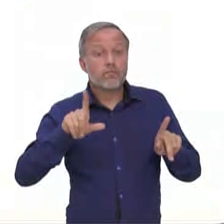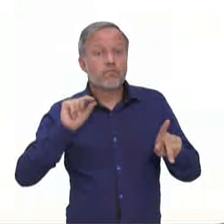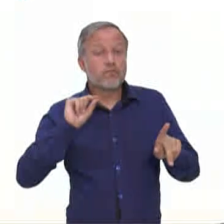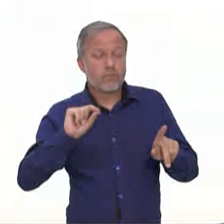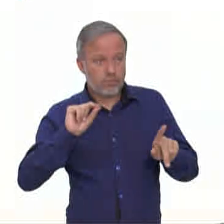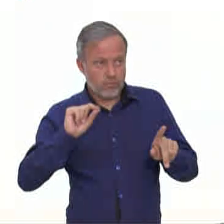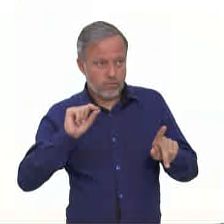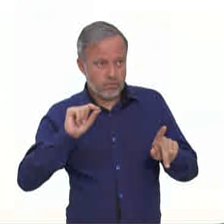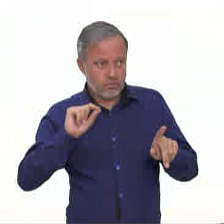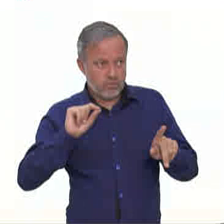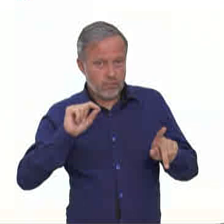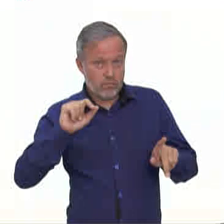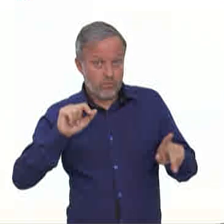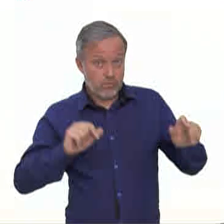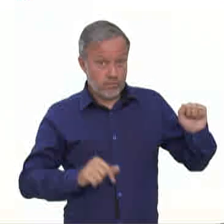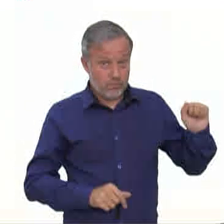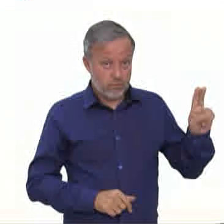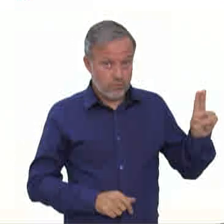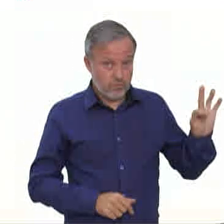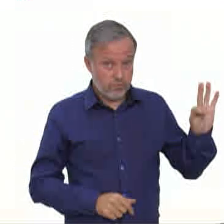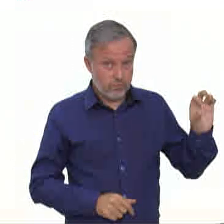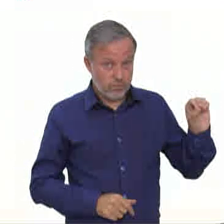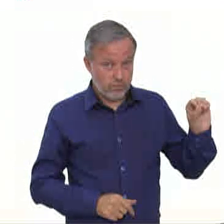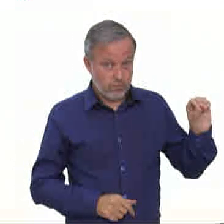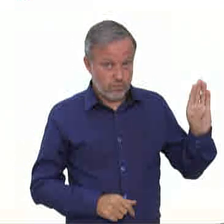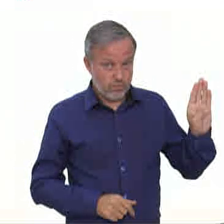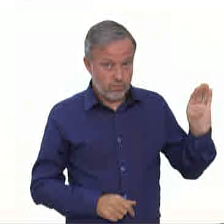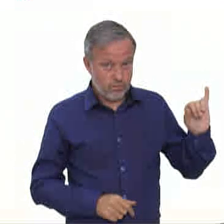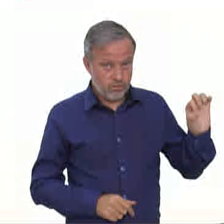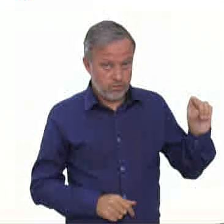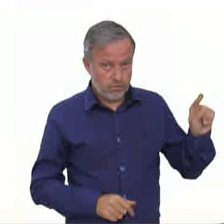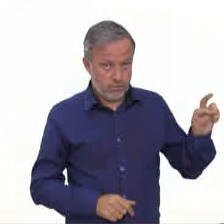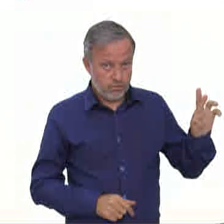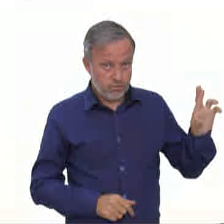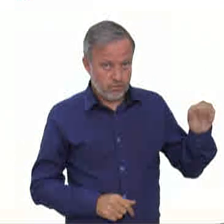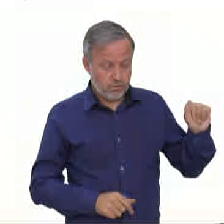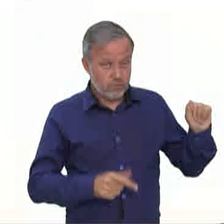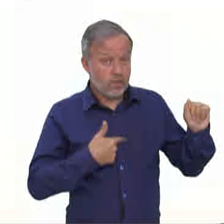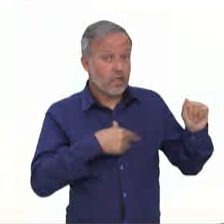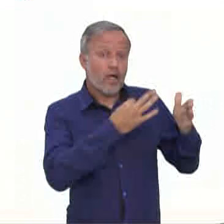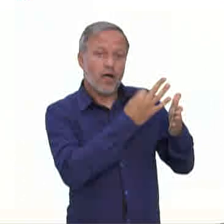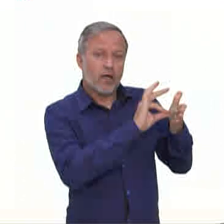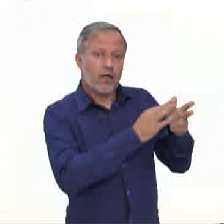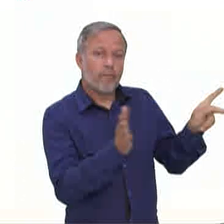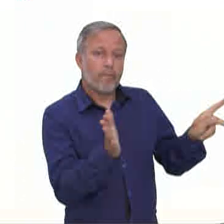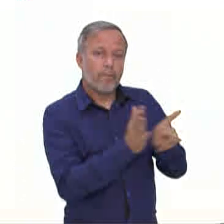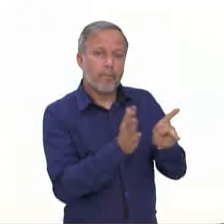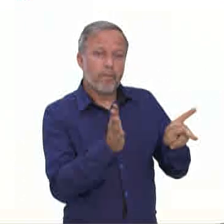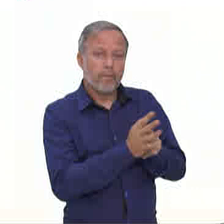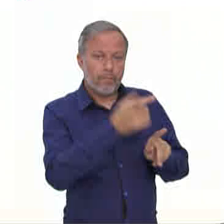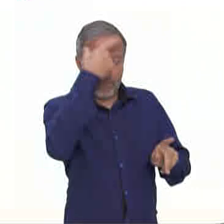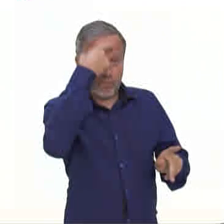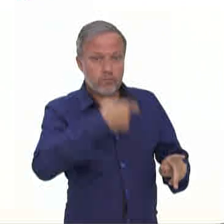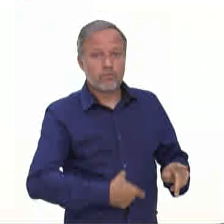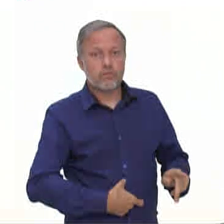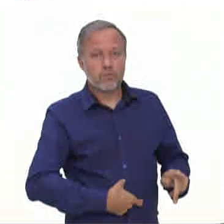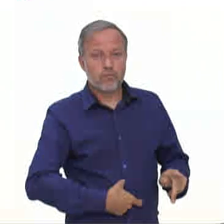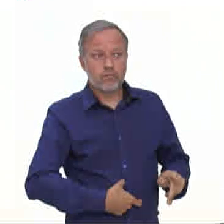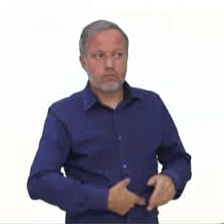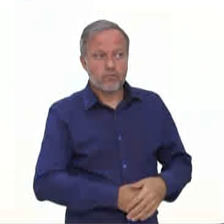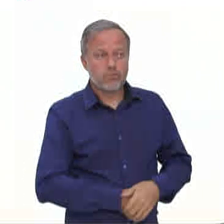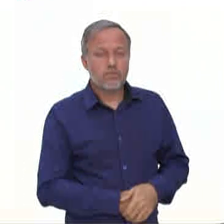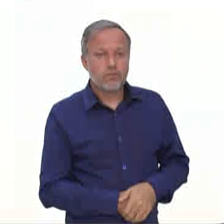que esta última, a autobiografia, é escrita pelo próprio protagonista, né? O